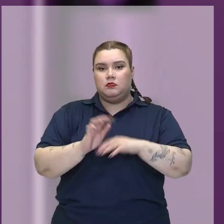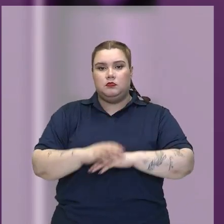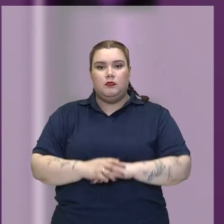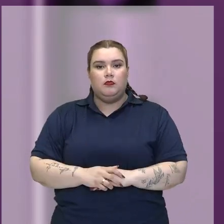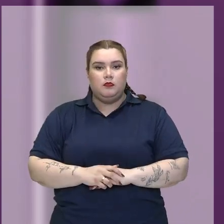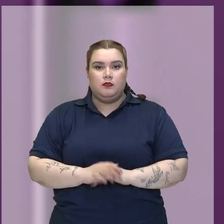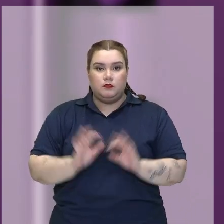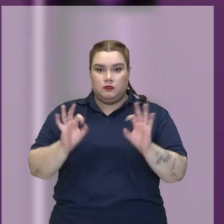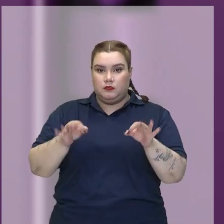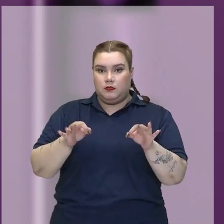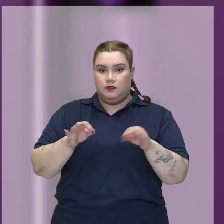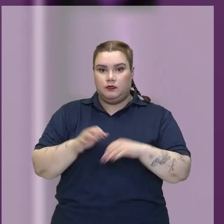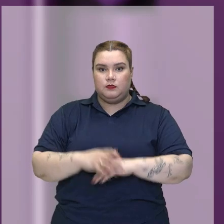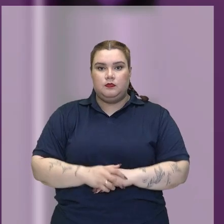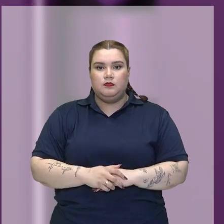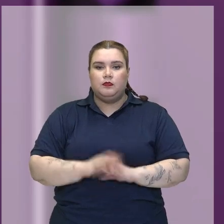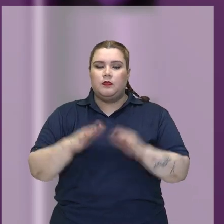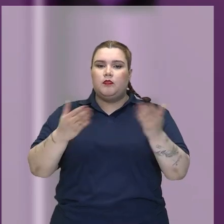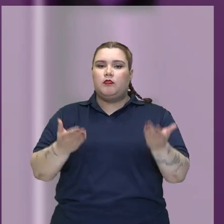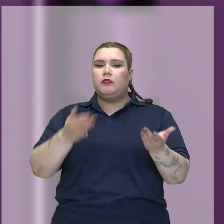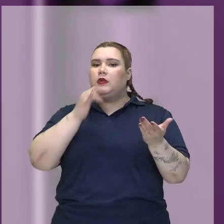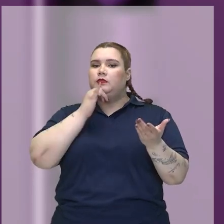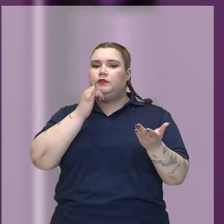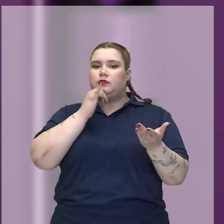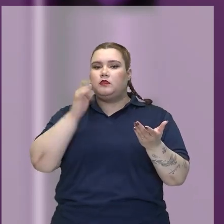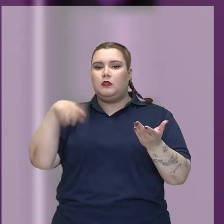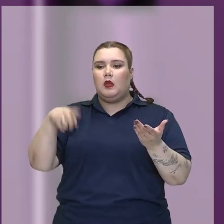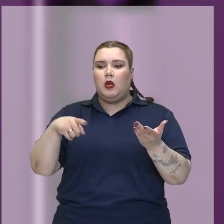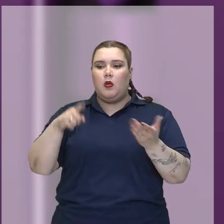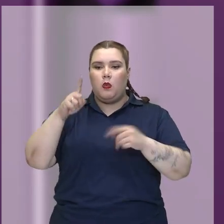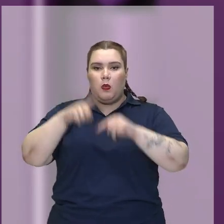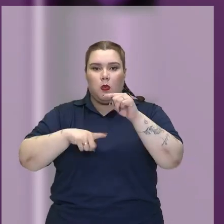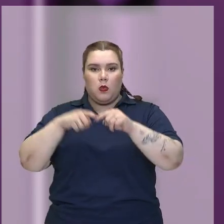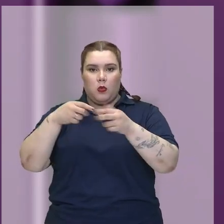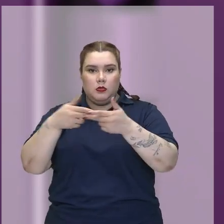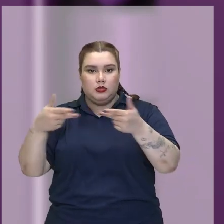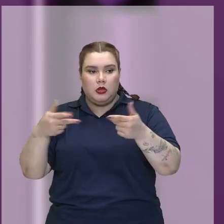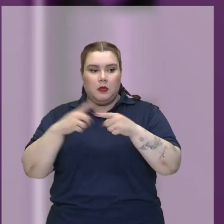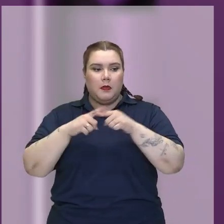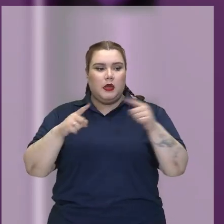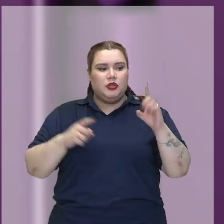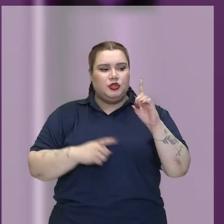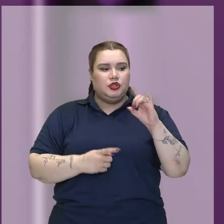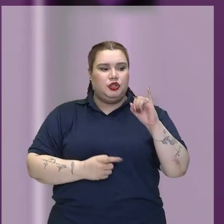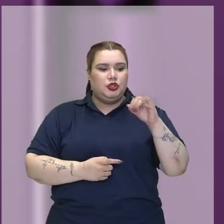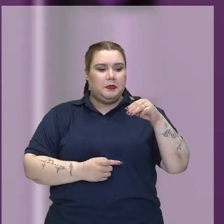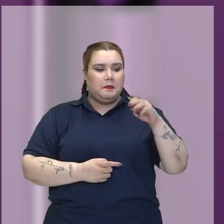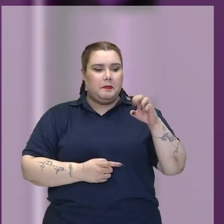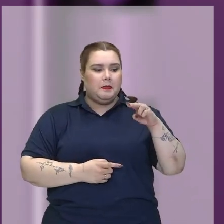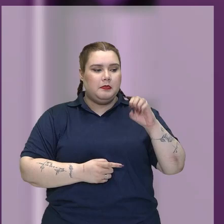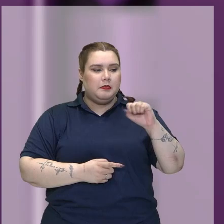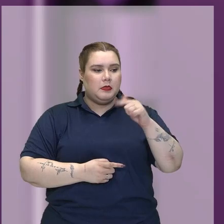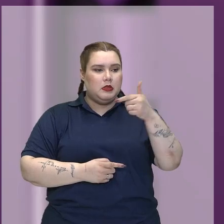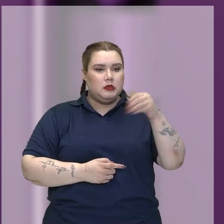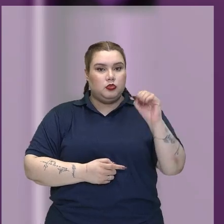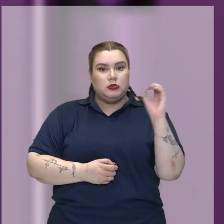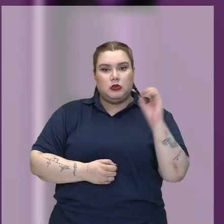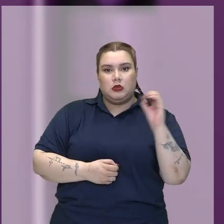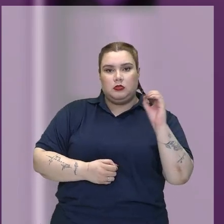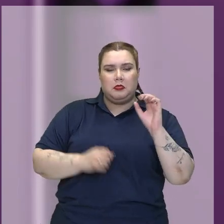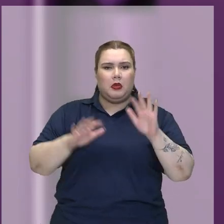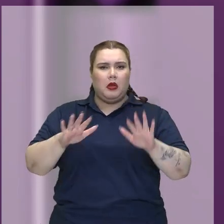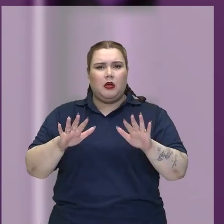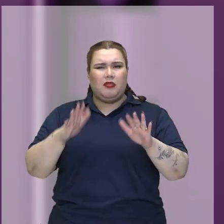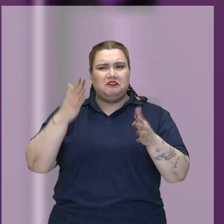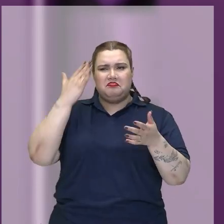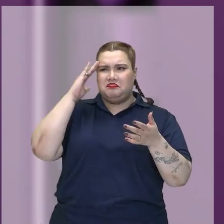tá? Então, quando a gente fala assim, é um objeto, mas que tem dimensão zero. Mas como assim? Ele existe ou não existe, né? É